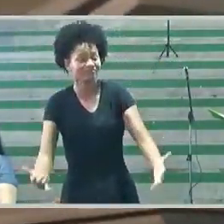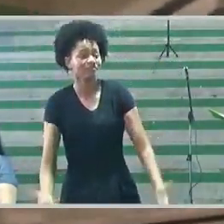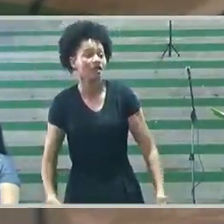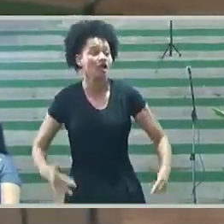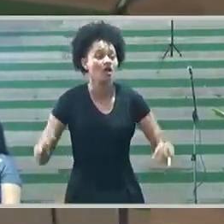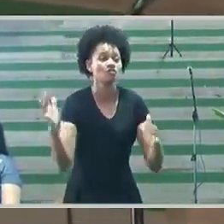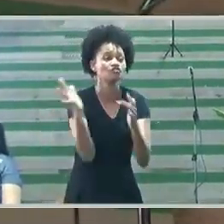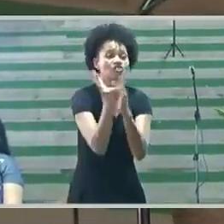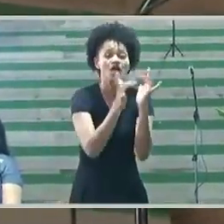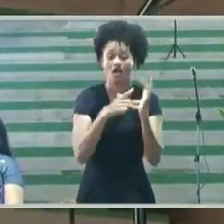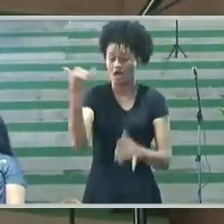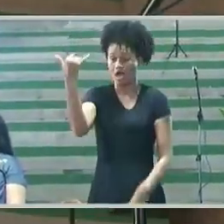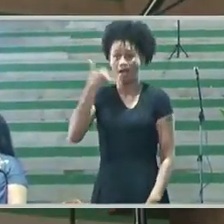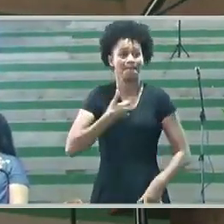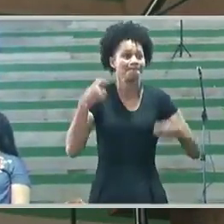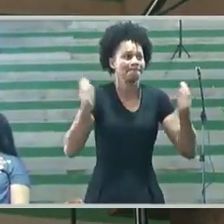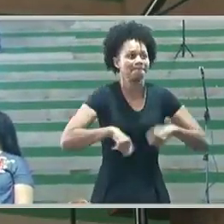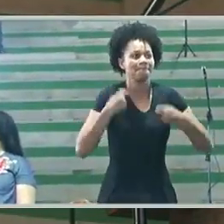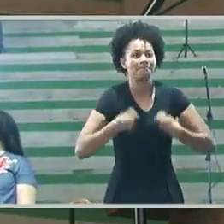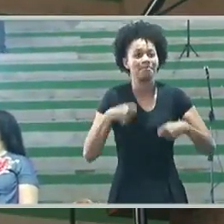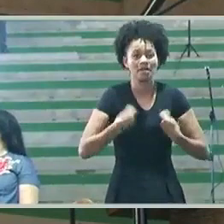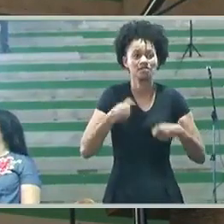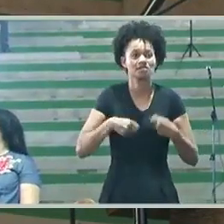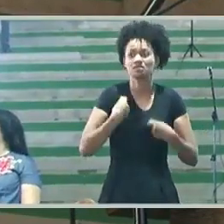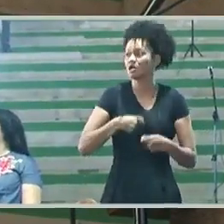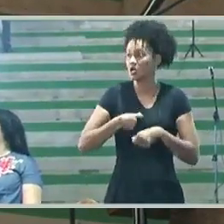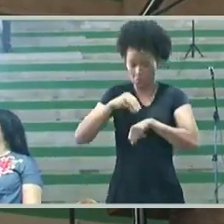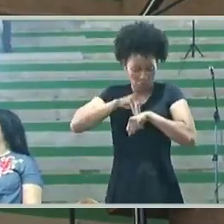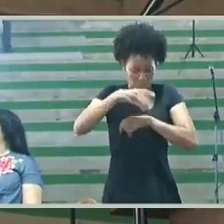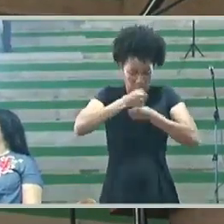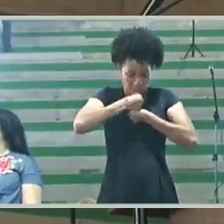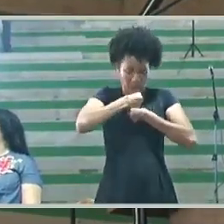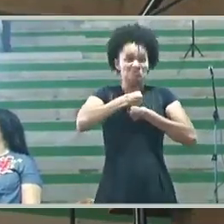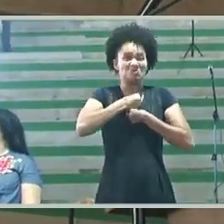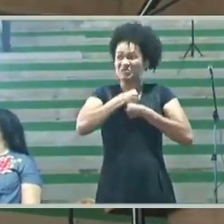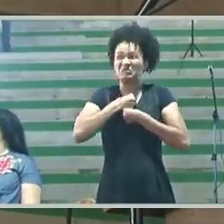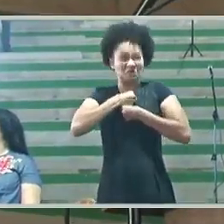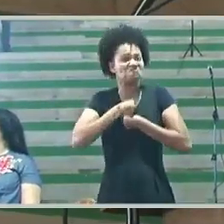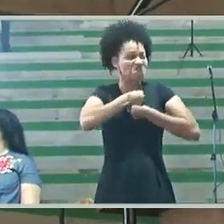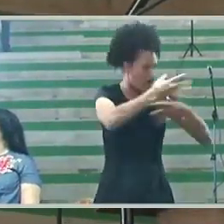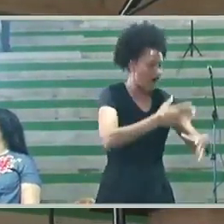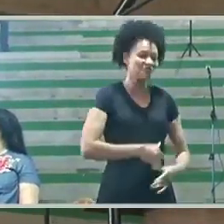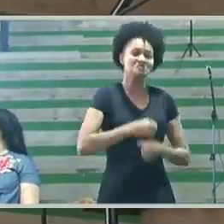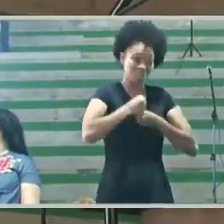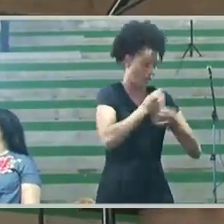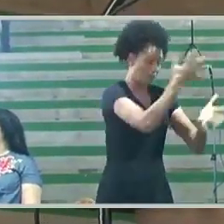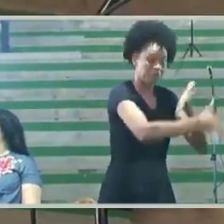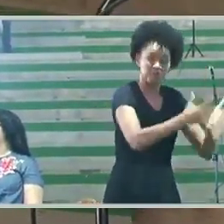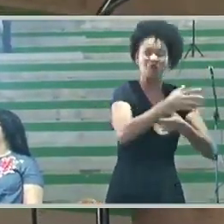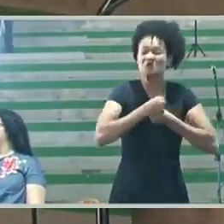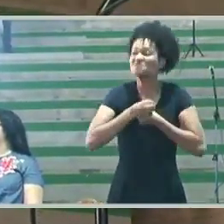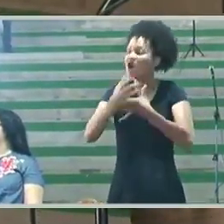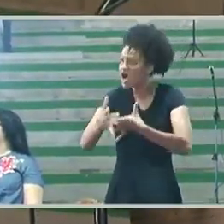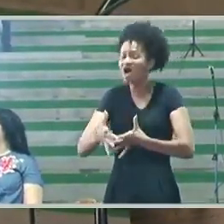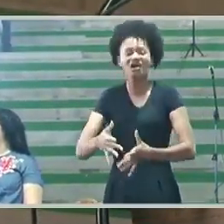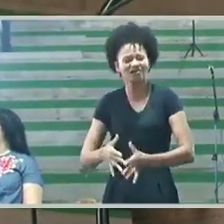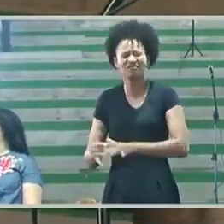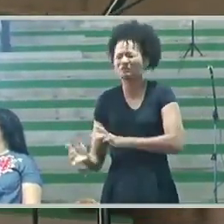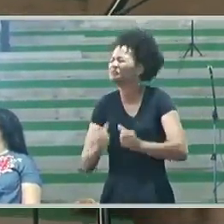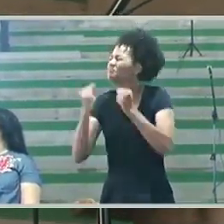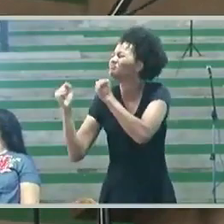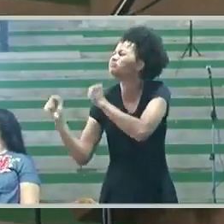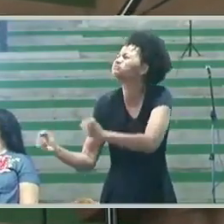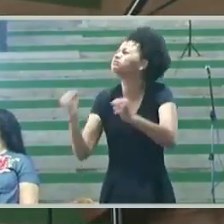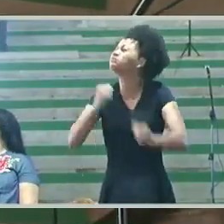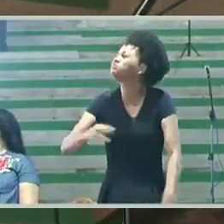Jesus disse pra mim que tem gente que precisa sair do lugar e entregar essa profecia que não é tua, vai. No momento de glória, vai.